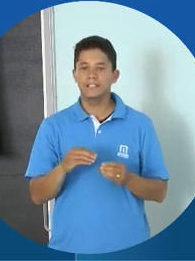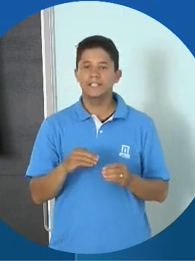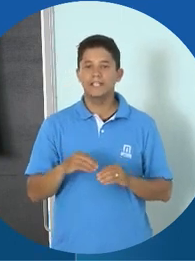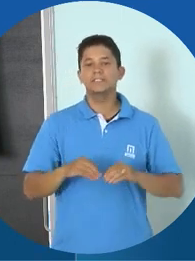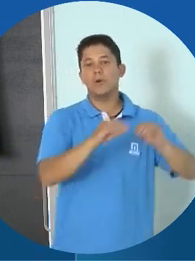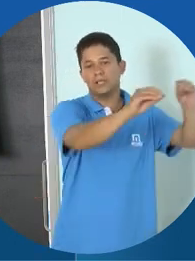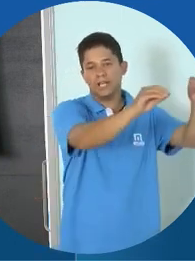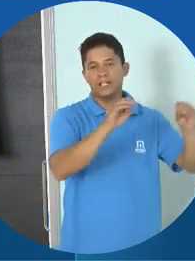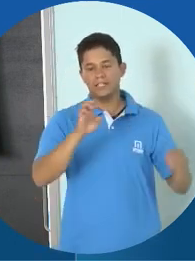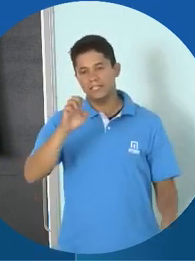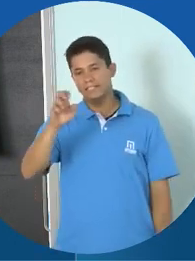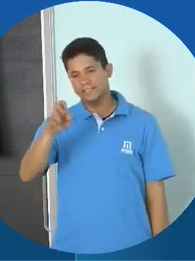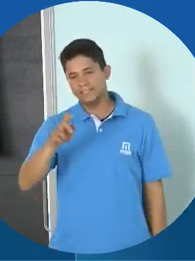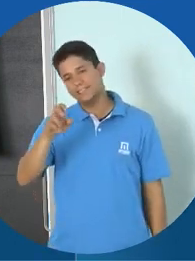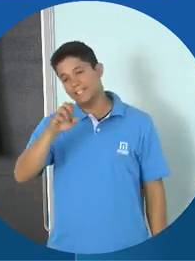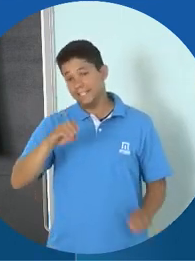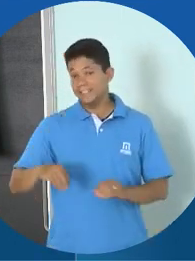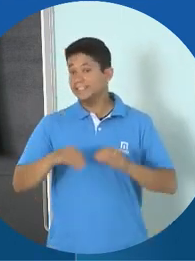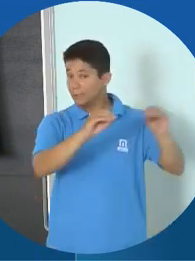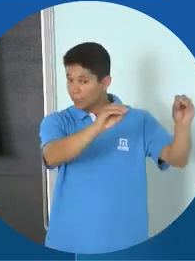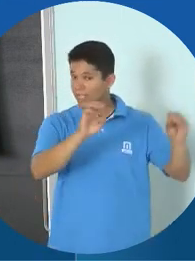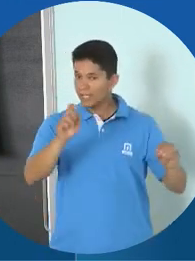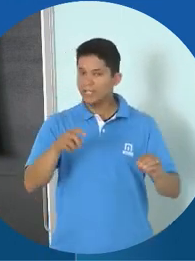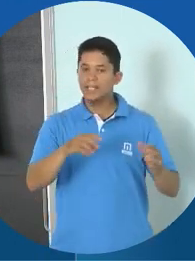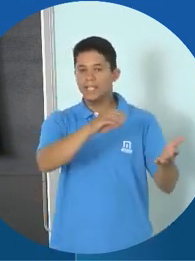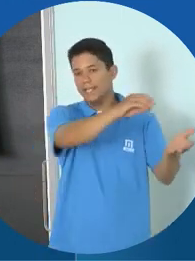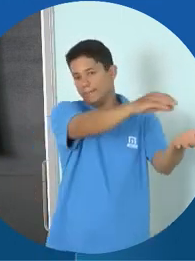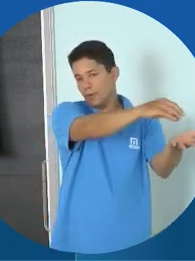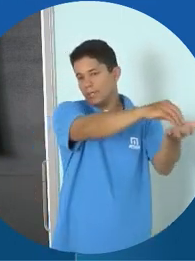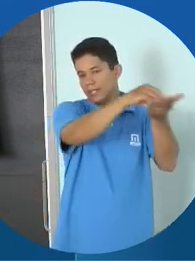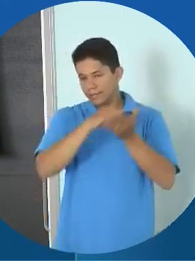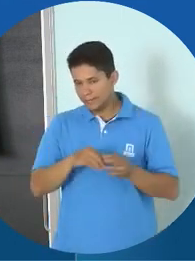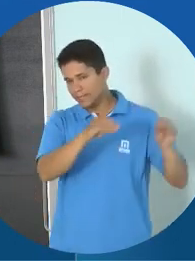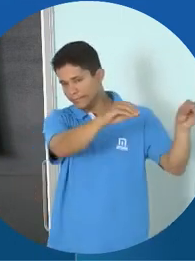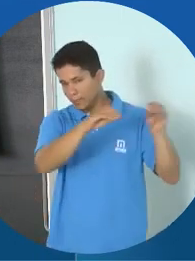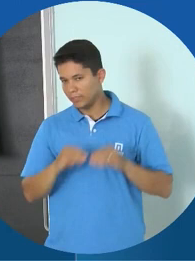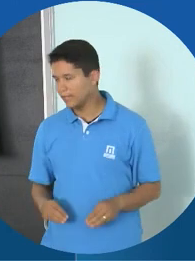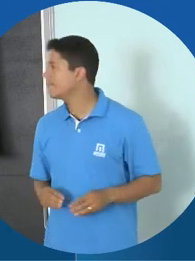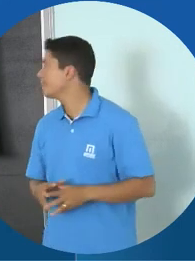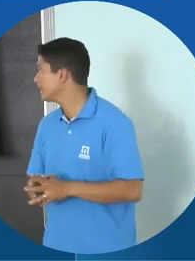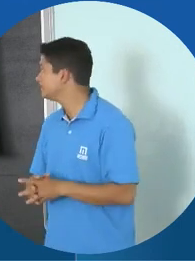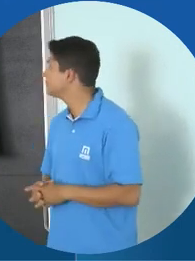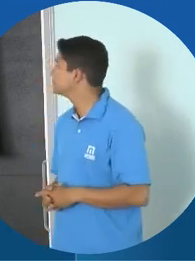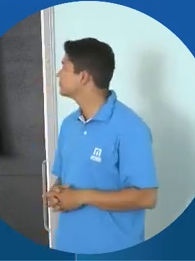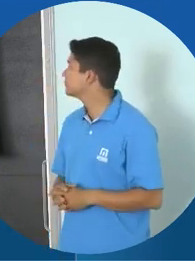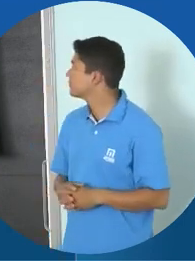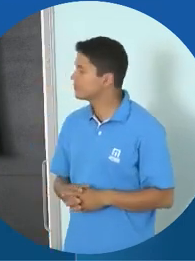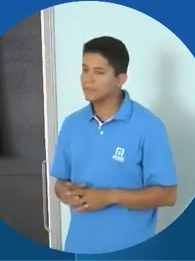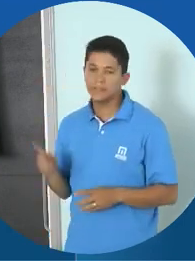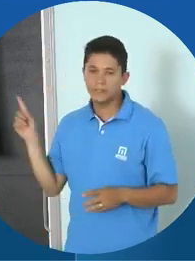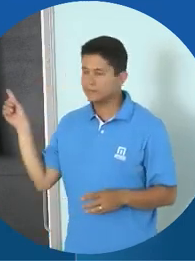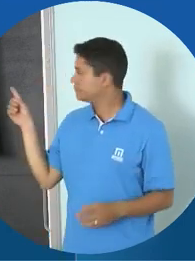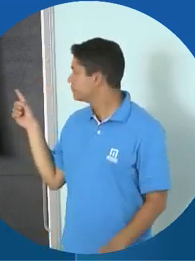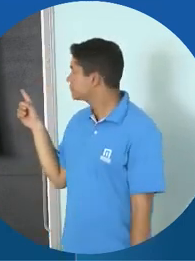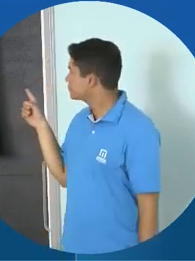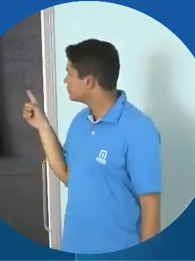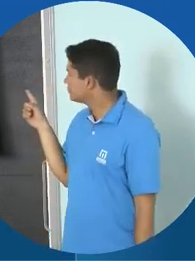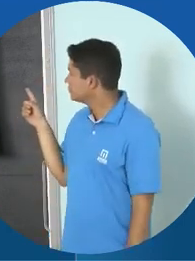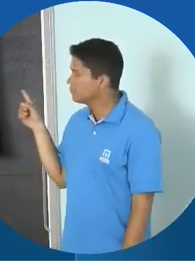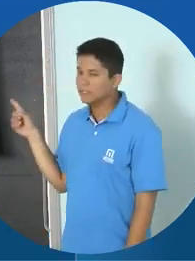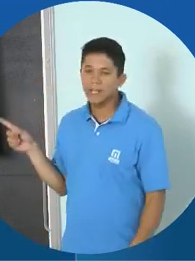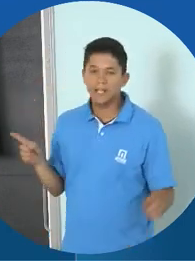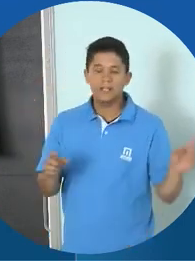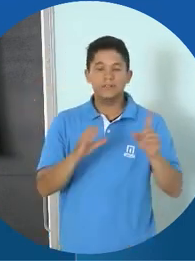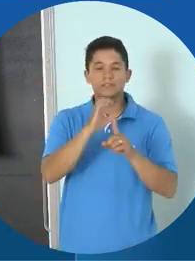a gente tem diversas vantagens hoje, como a gente comentou. O fato de não afetar a operação normal dos